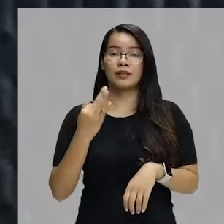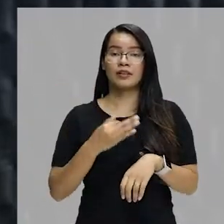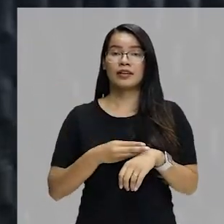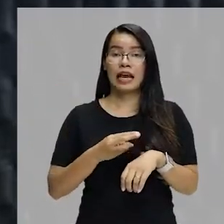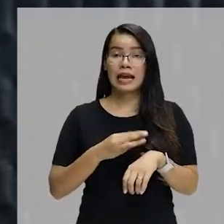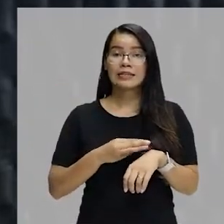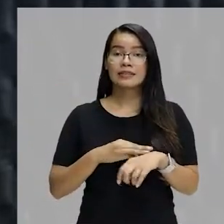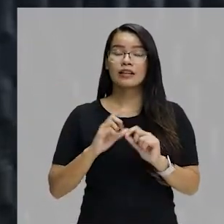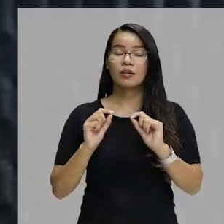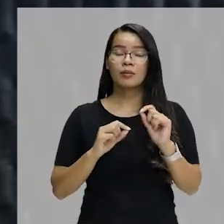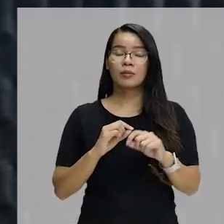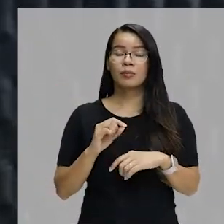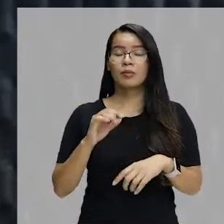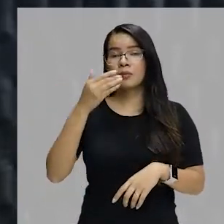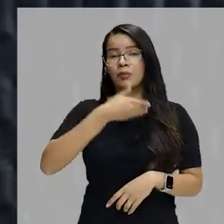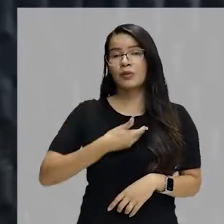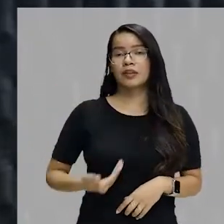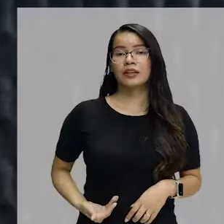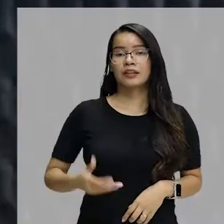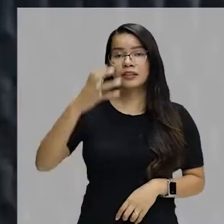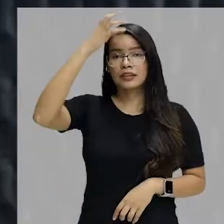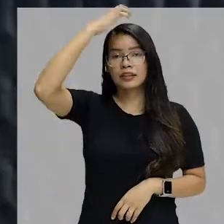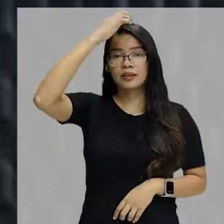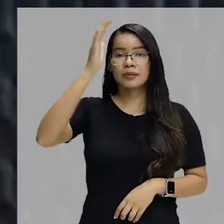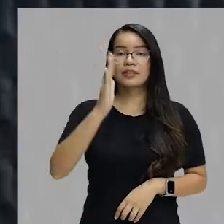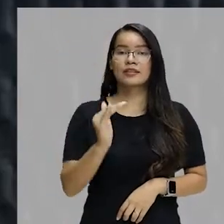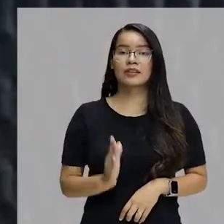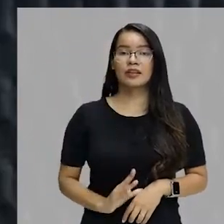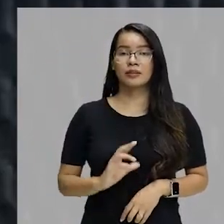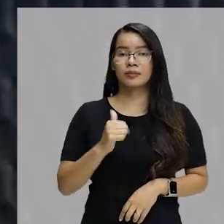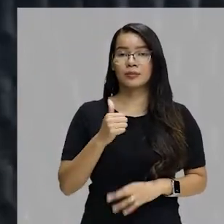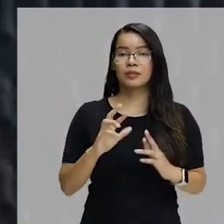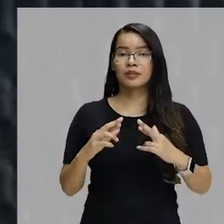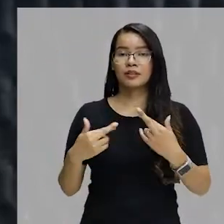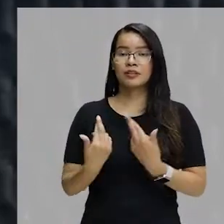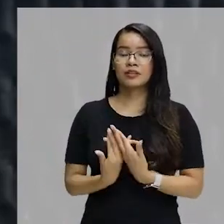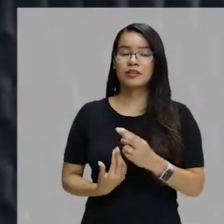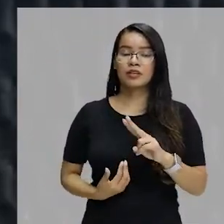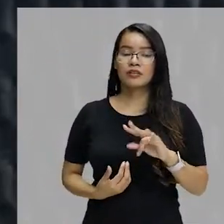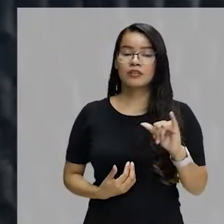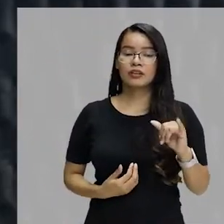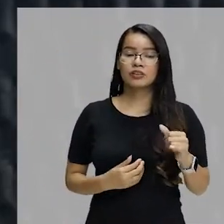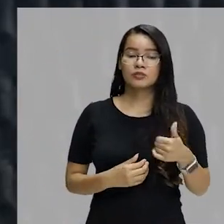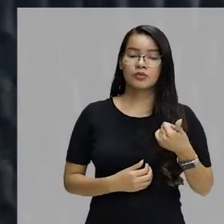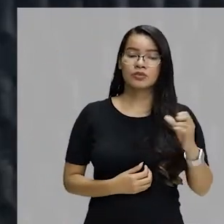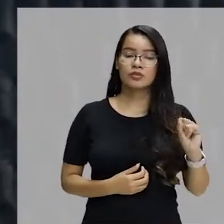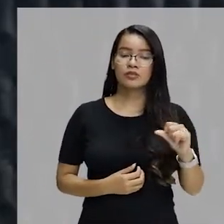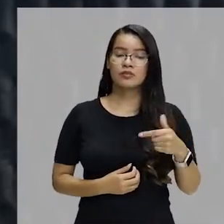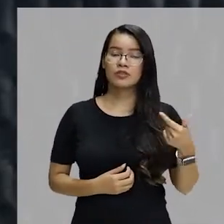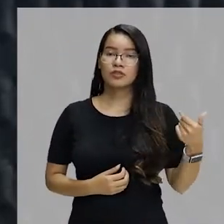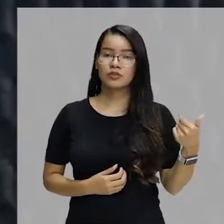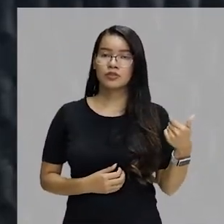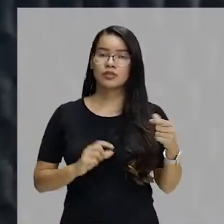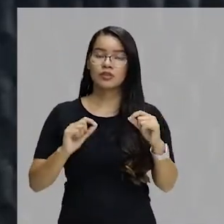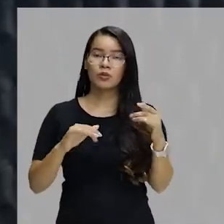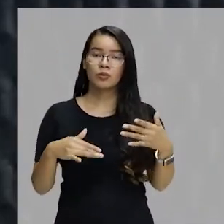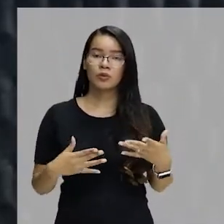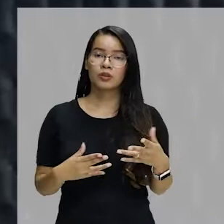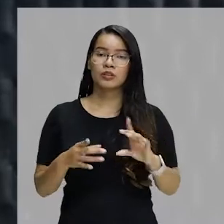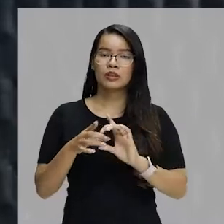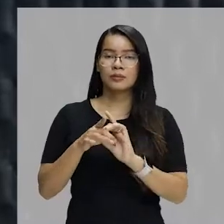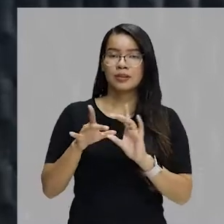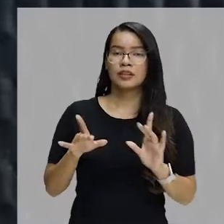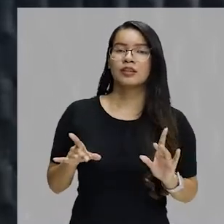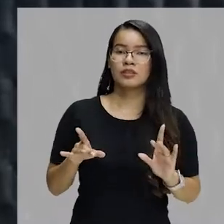brasileira, do Império Brasileiro, que é o primeiro reinado, né, que vai pegar aqui de 1822, que é o momento que a independência política